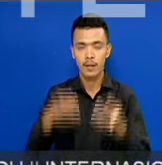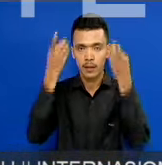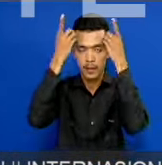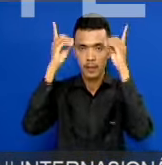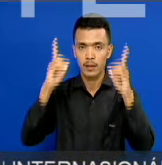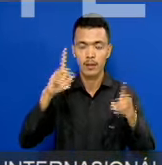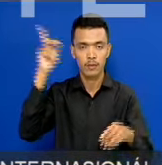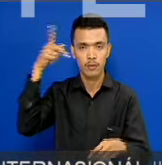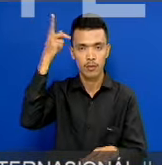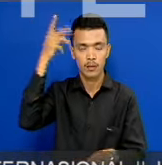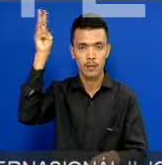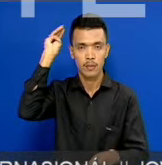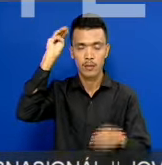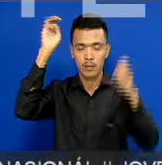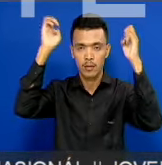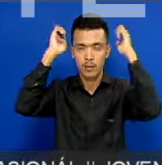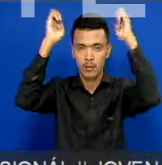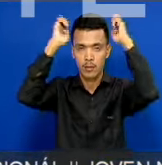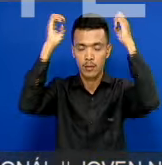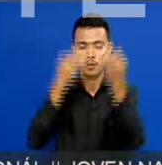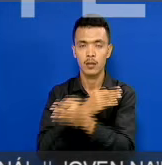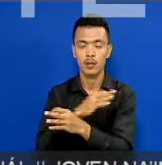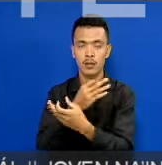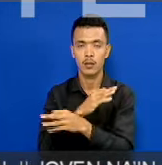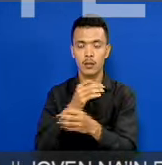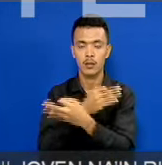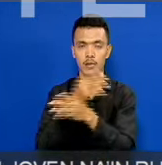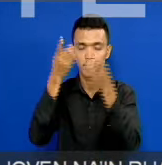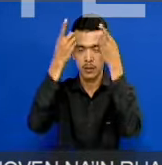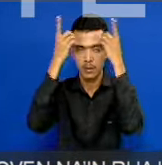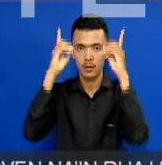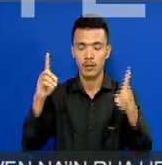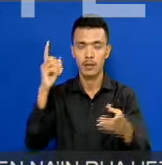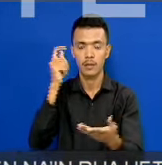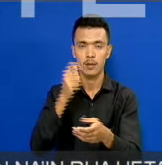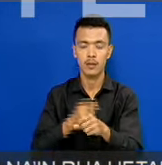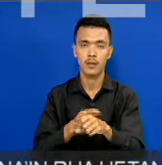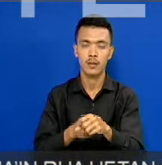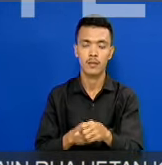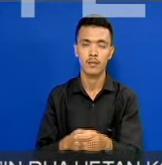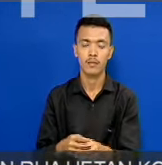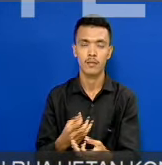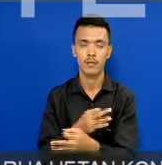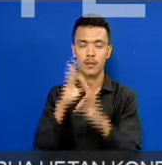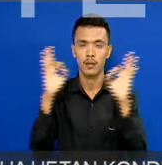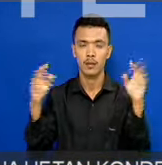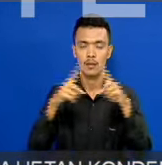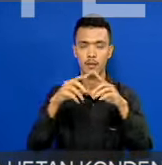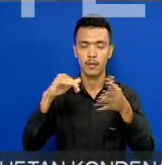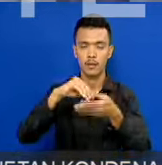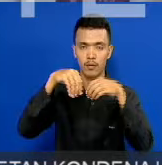Decisão política, Ministério da Educação termina contrato professores contratado, contribui para alunos tira sa vítima.